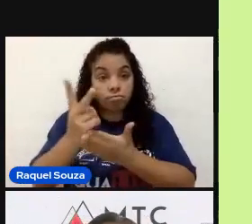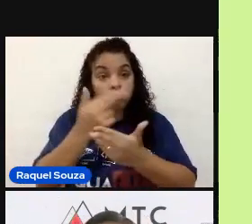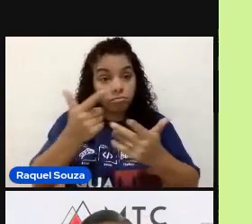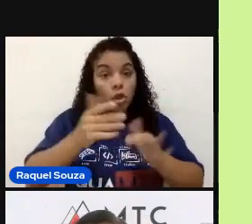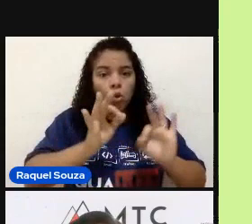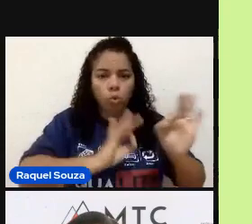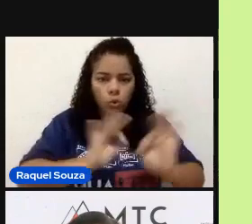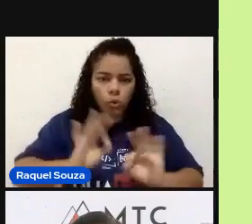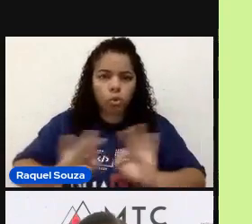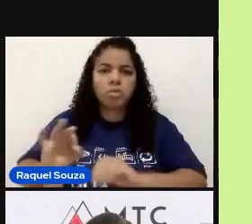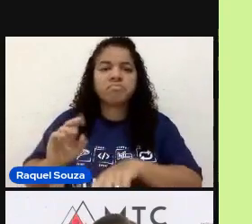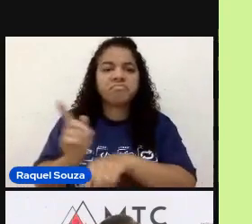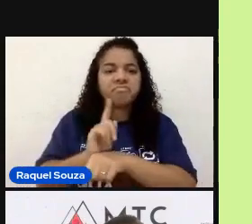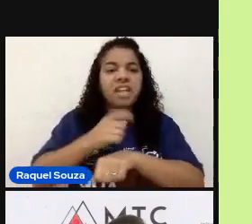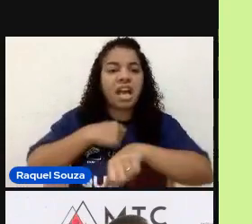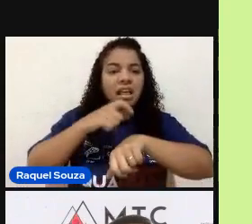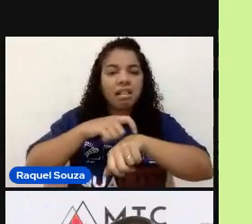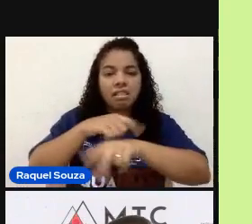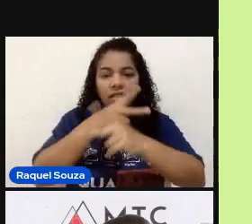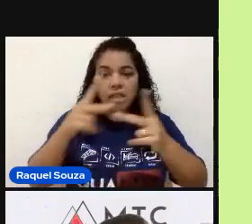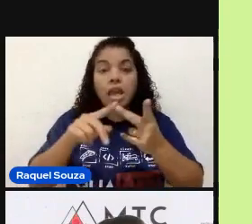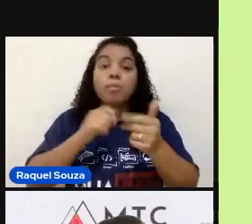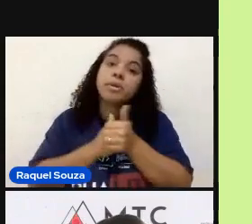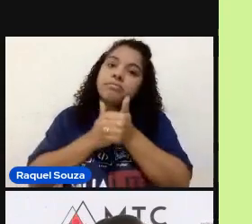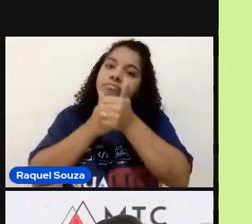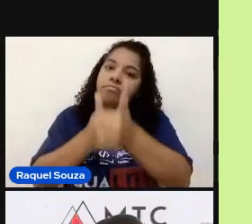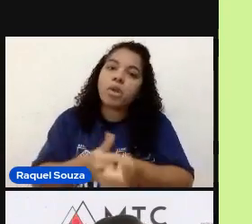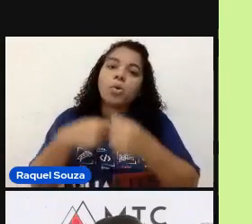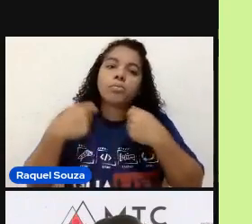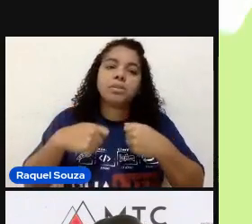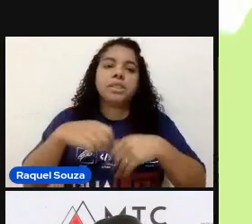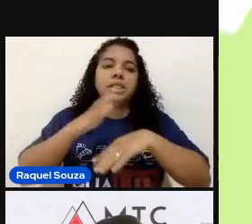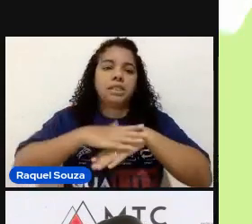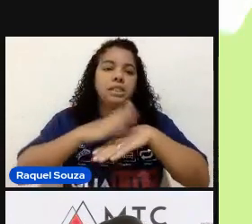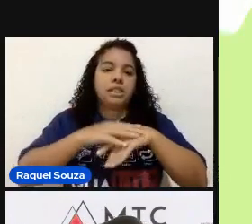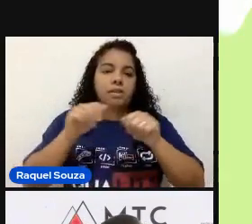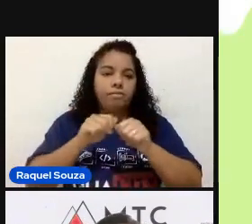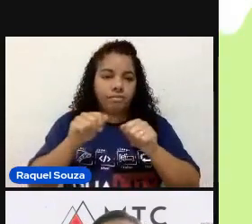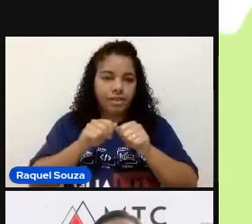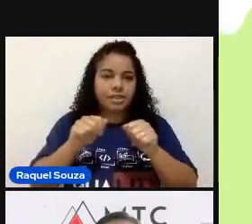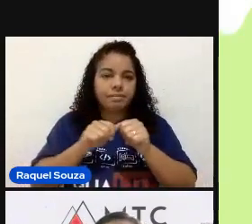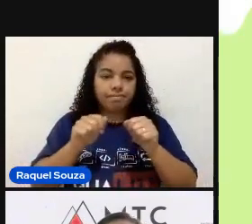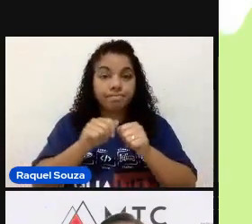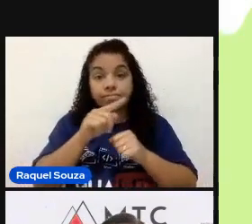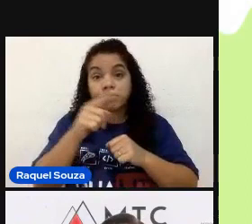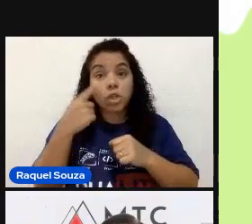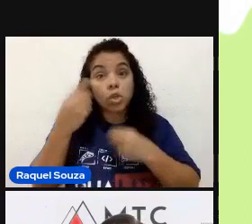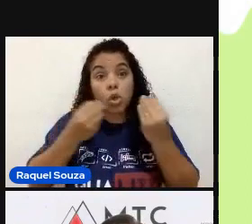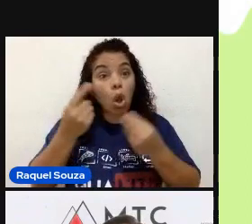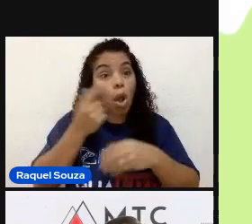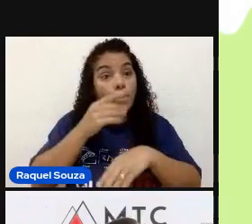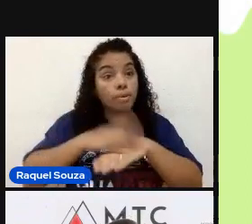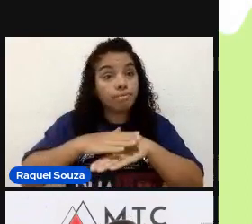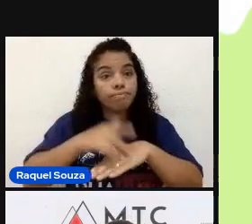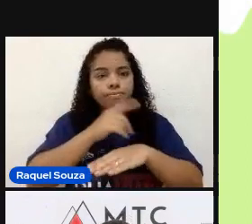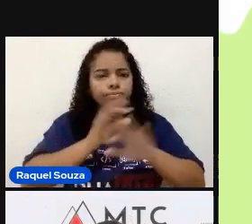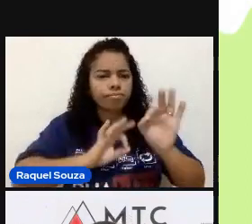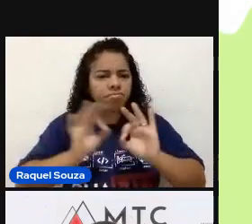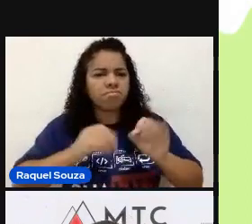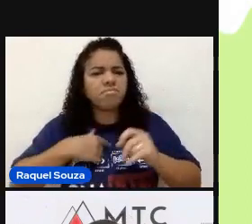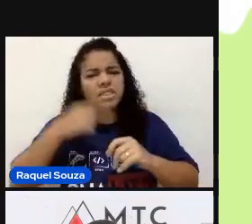organizadas, gerenciar o seu tempo e acompanhar o que precisa ser feito. Então, como que eu organizo? Quando eu penso